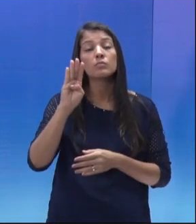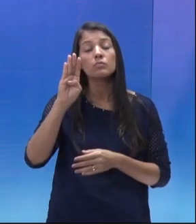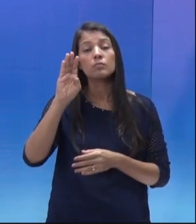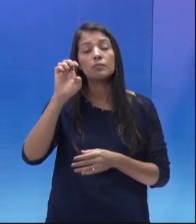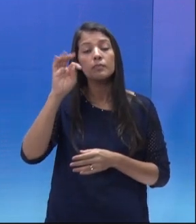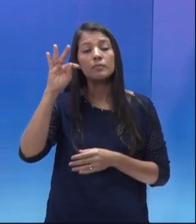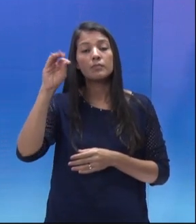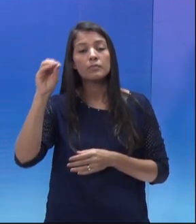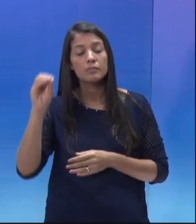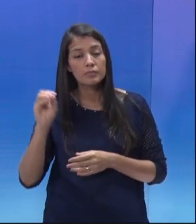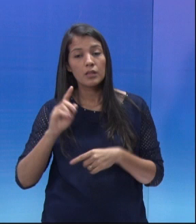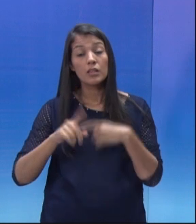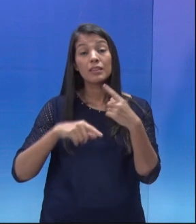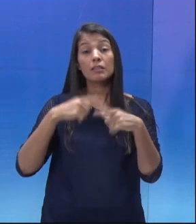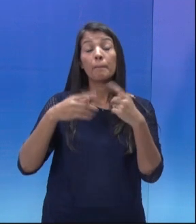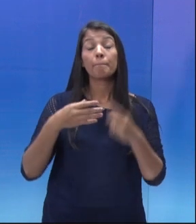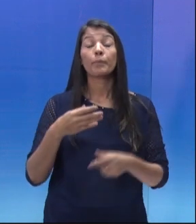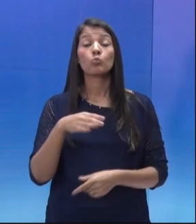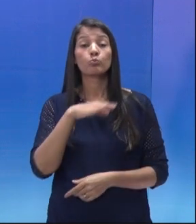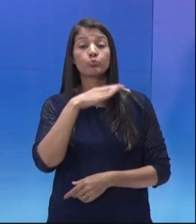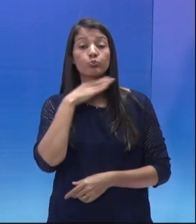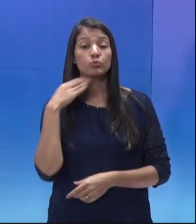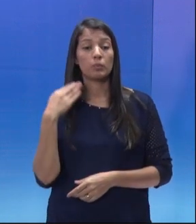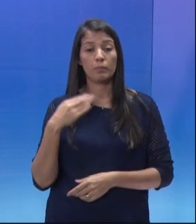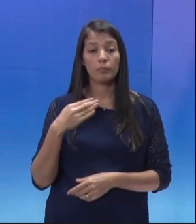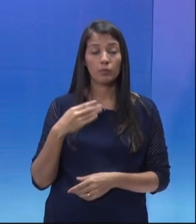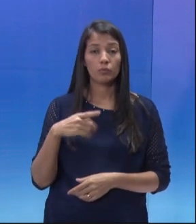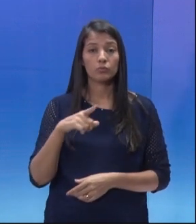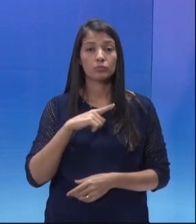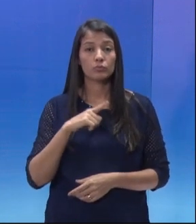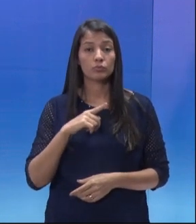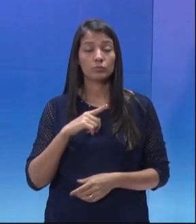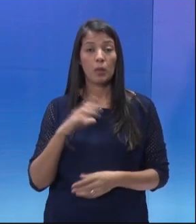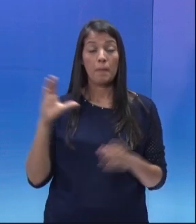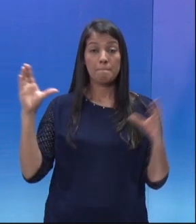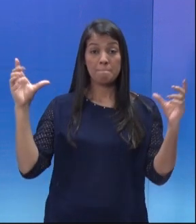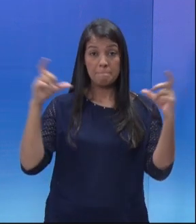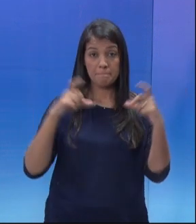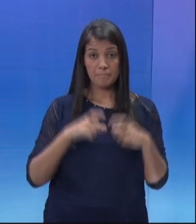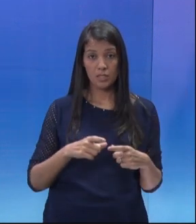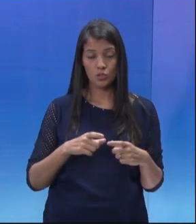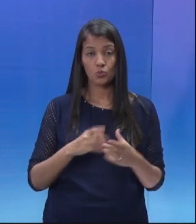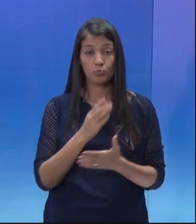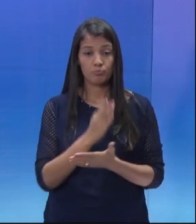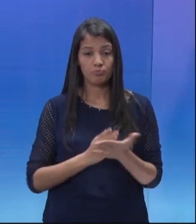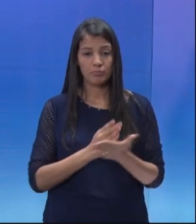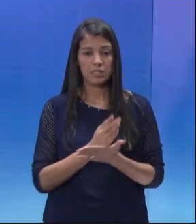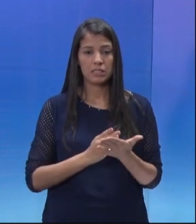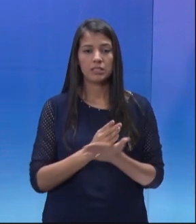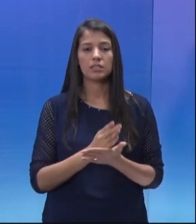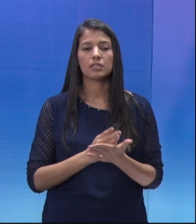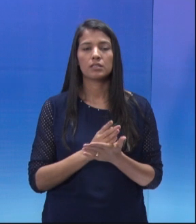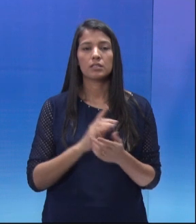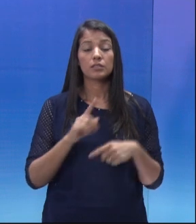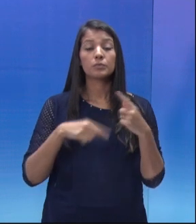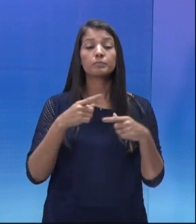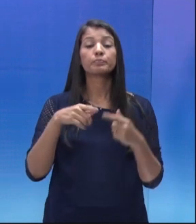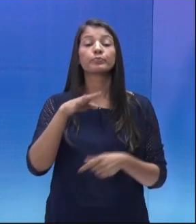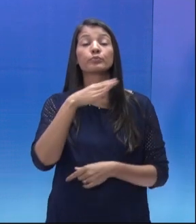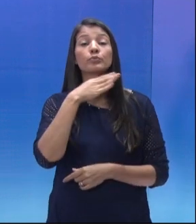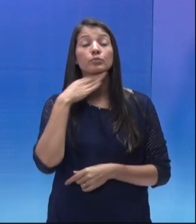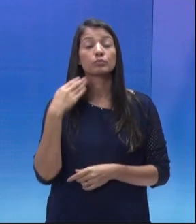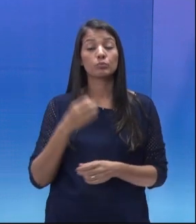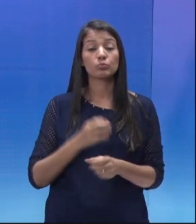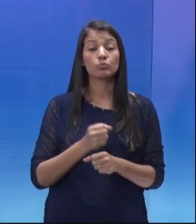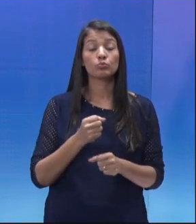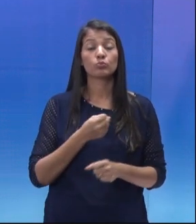carbono 14 se reduz pela metade a cada 5.730 anos. Bem, nessa primeira parte do enunciado, o que nós